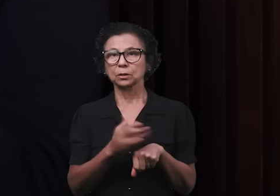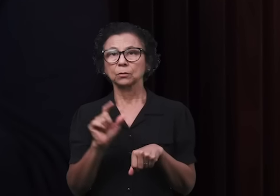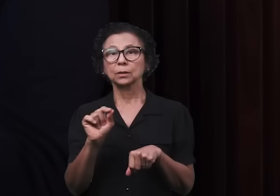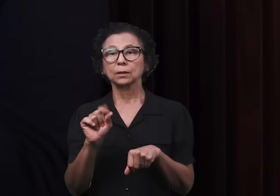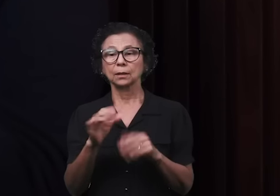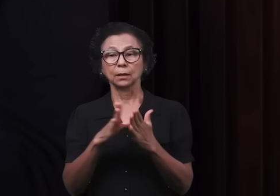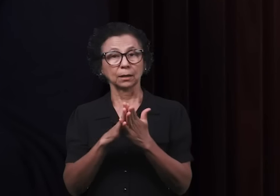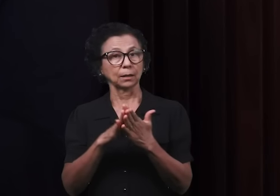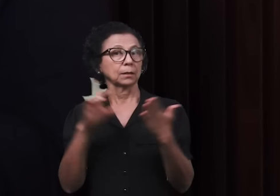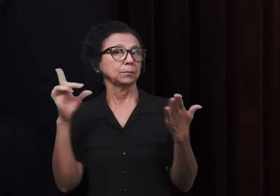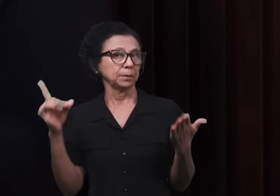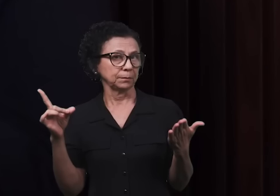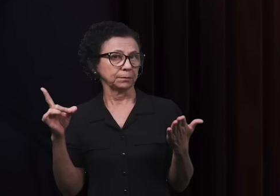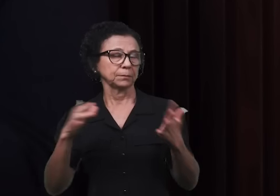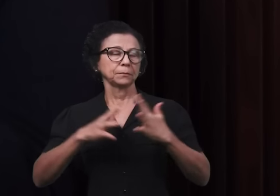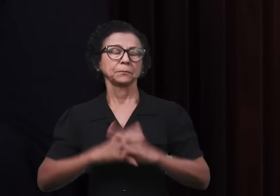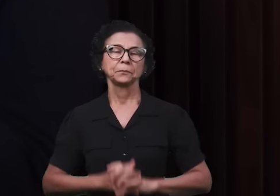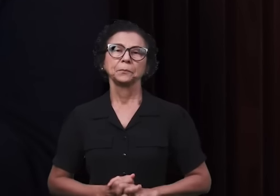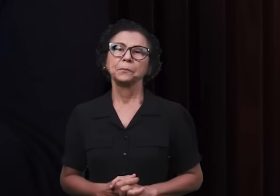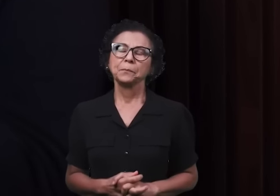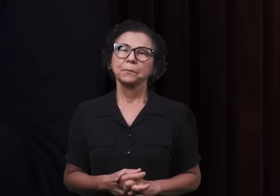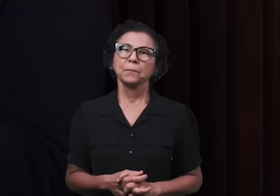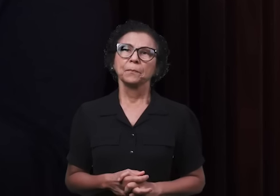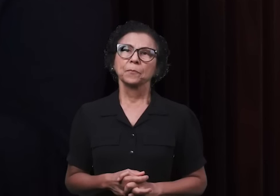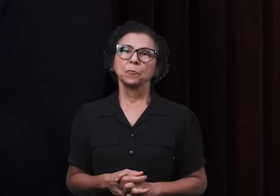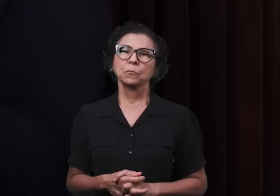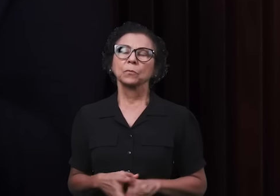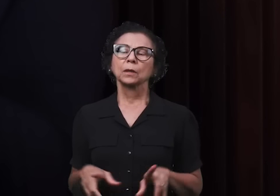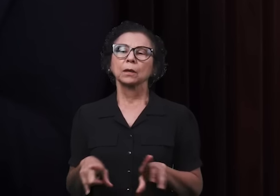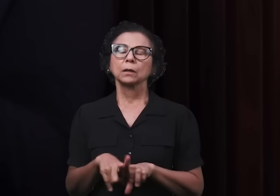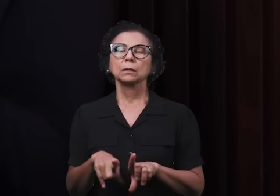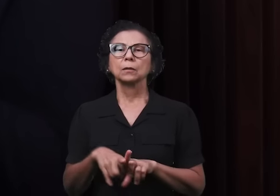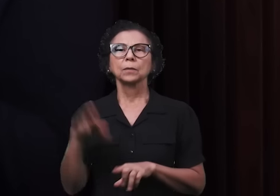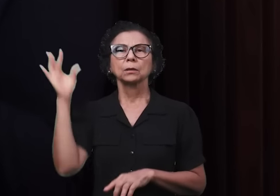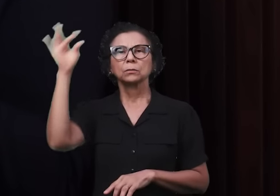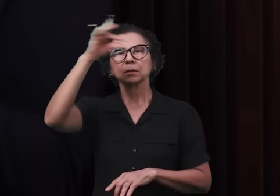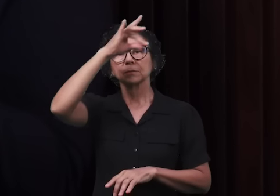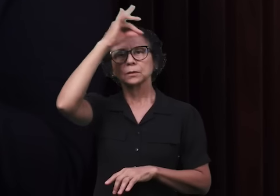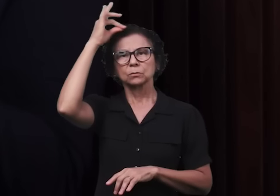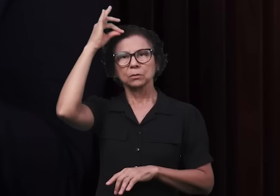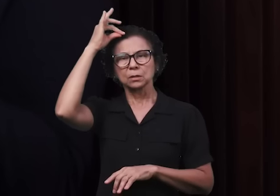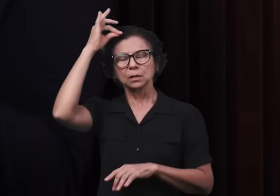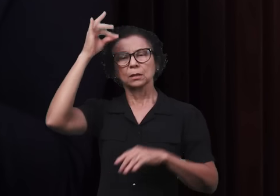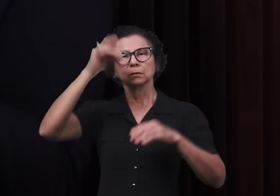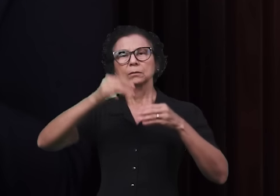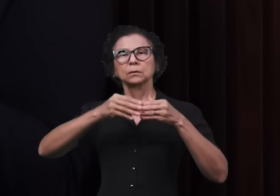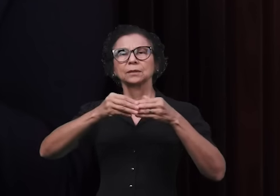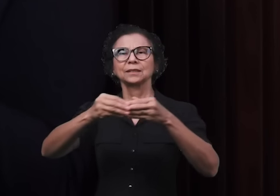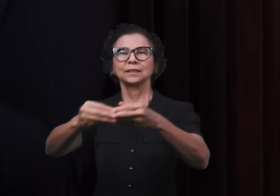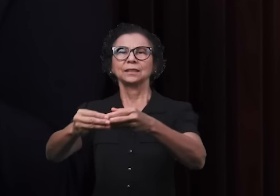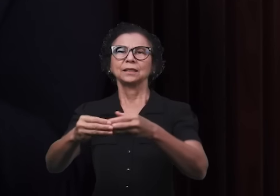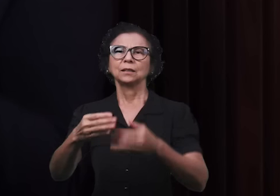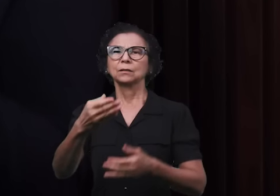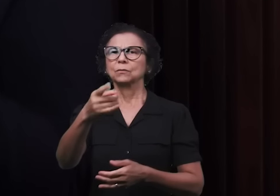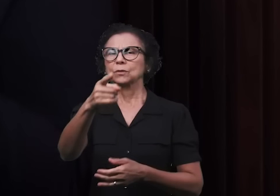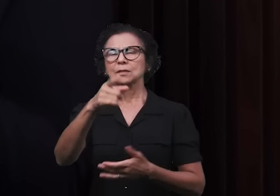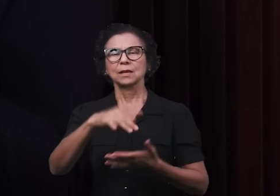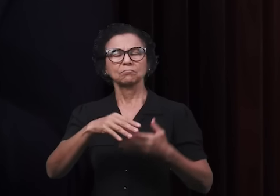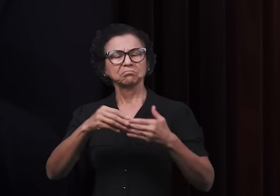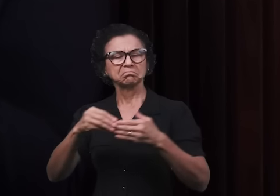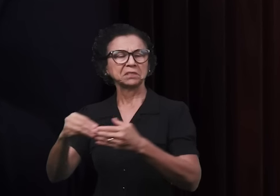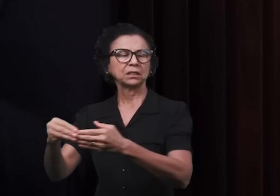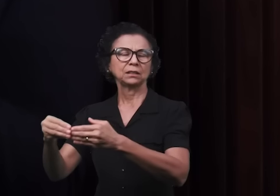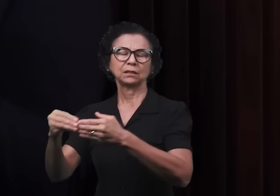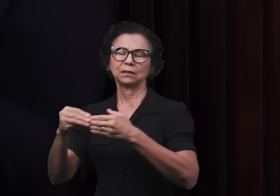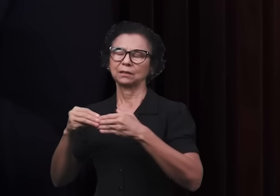de Deus. Então, o segundo aspecto também, quando ele deixa o Espírito Santo dirigir a sua vida. Foi a palavra,